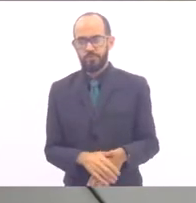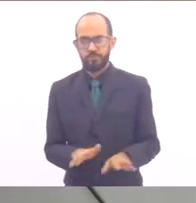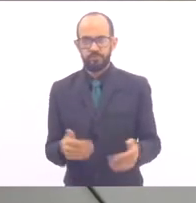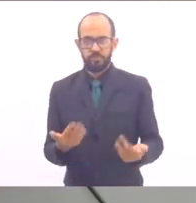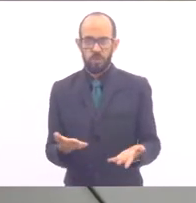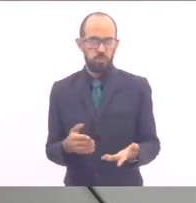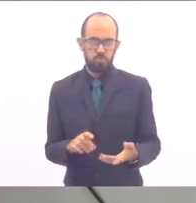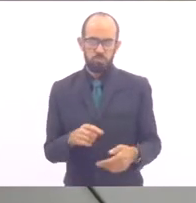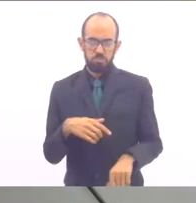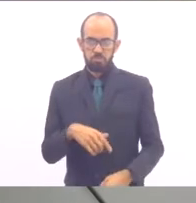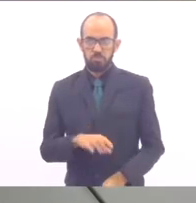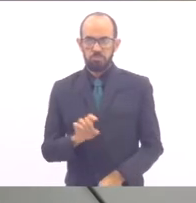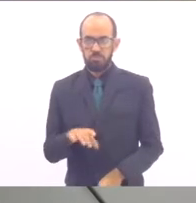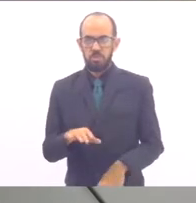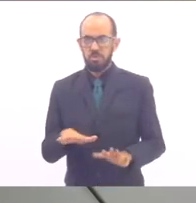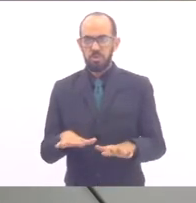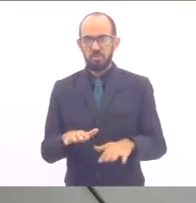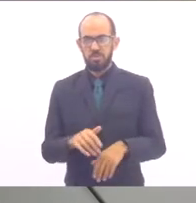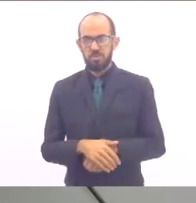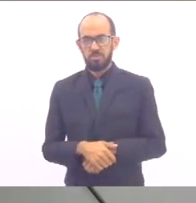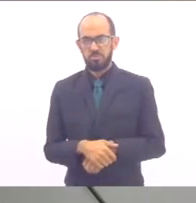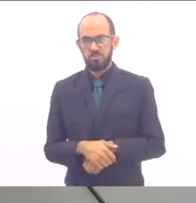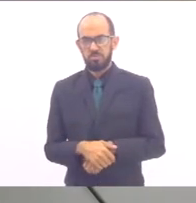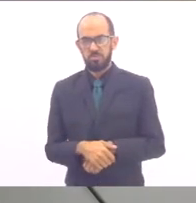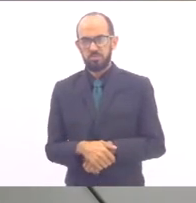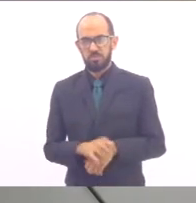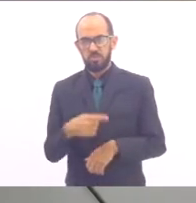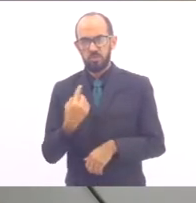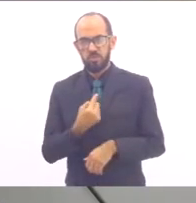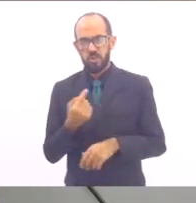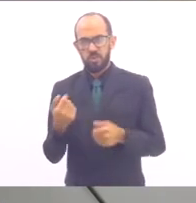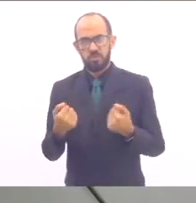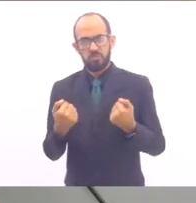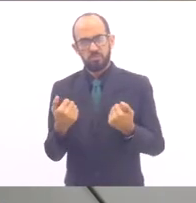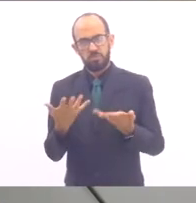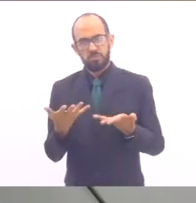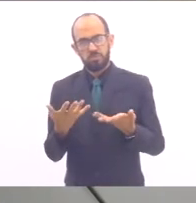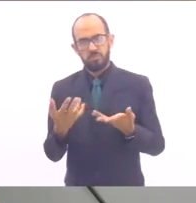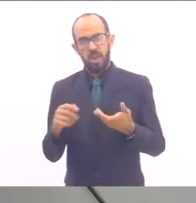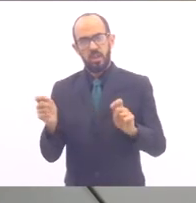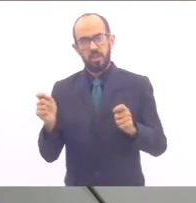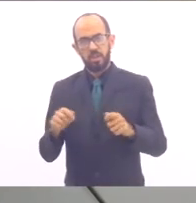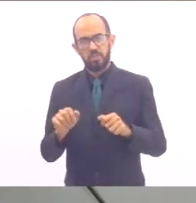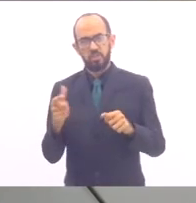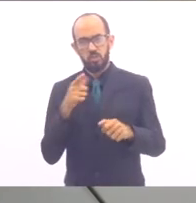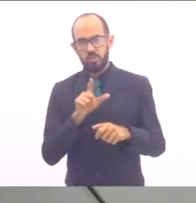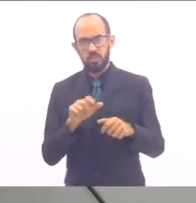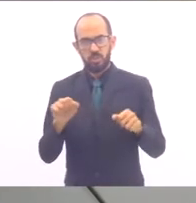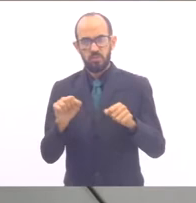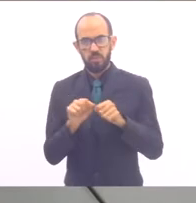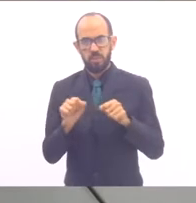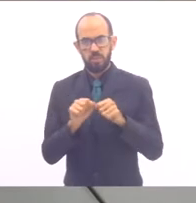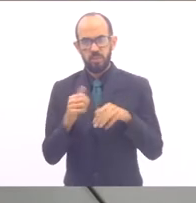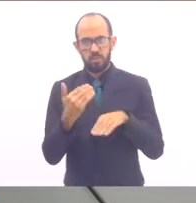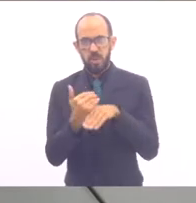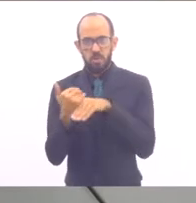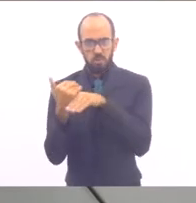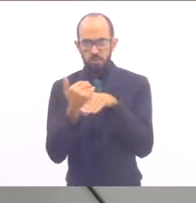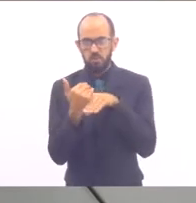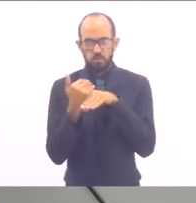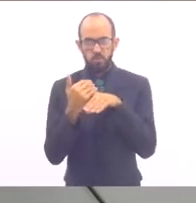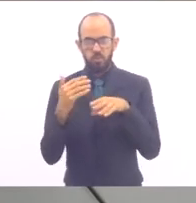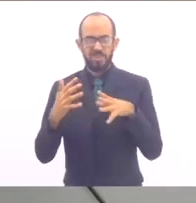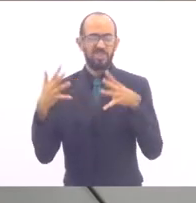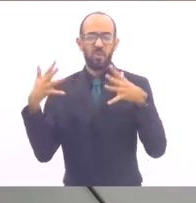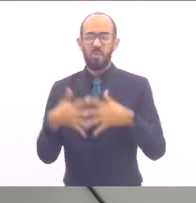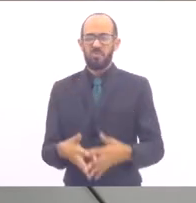As considerações foram essas, que a gente possa fazer uma isonomia entre um conflito, para acabar com